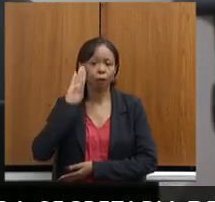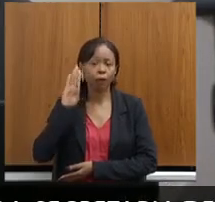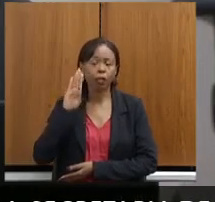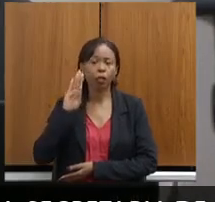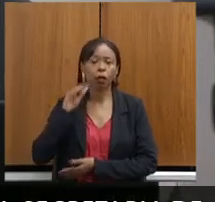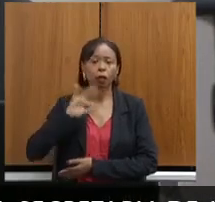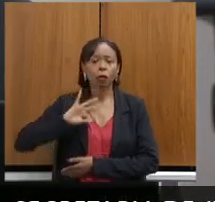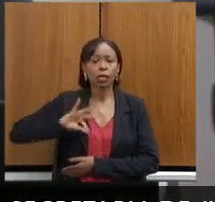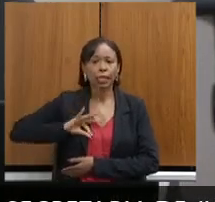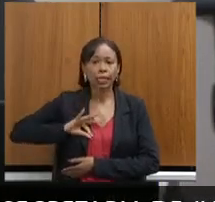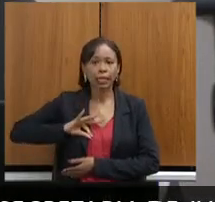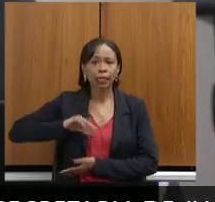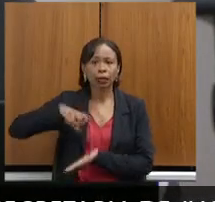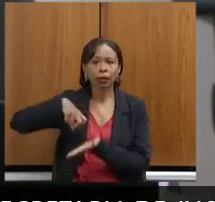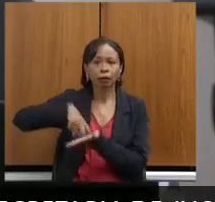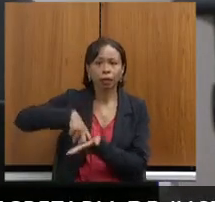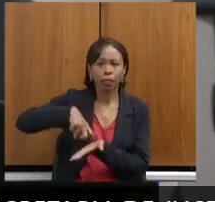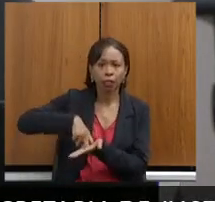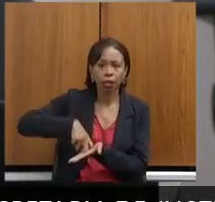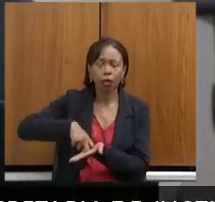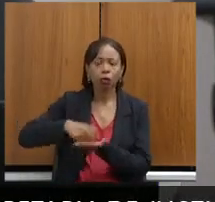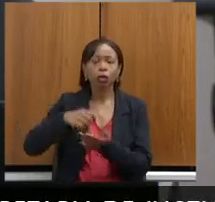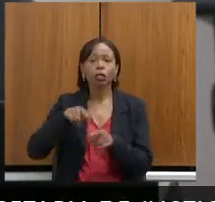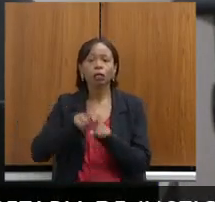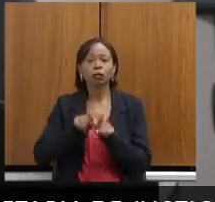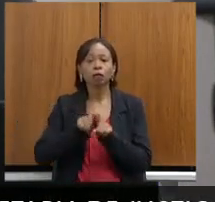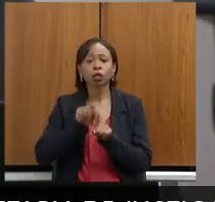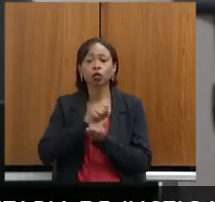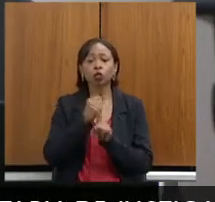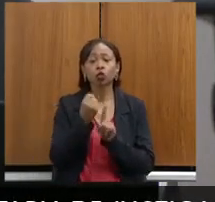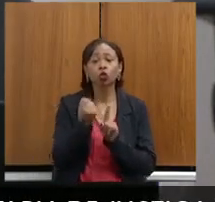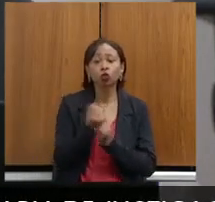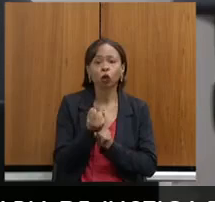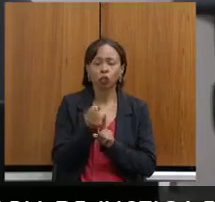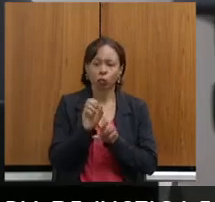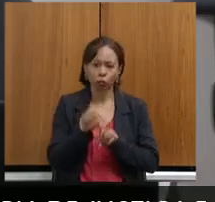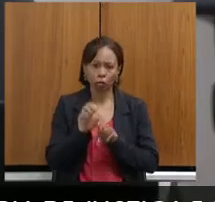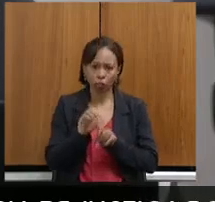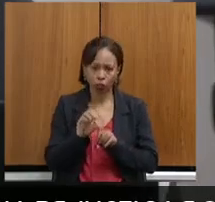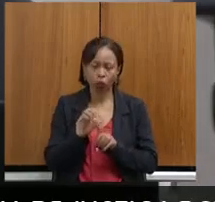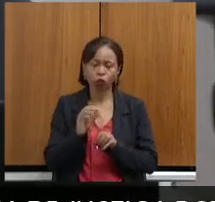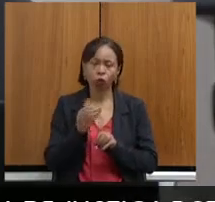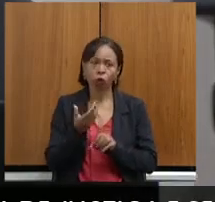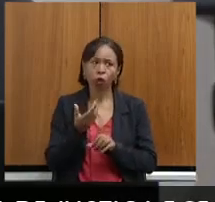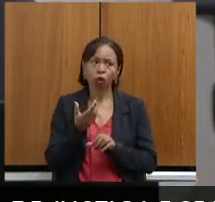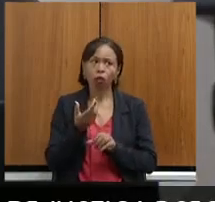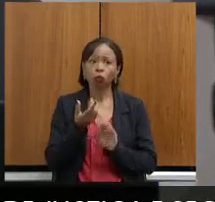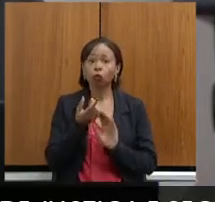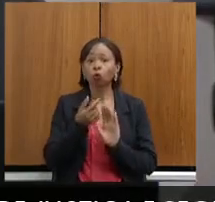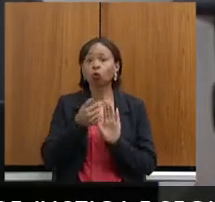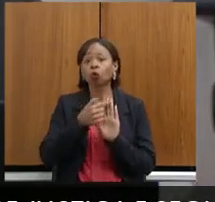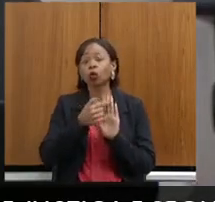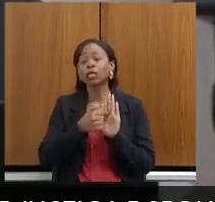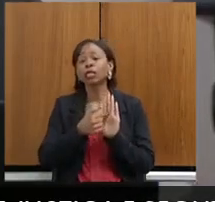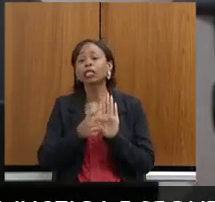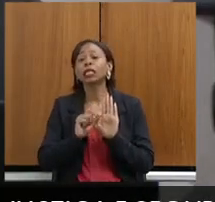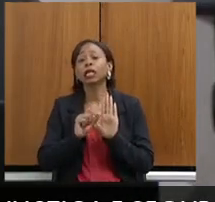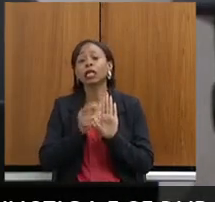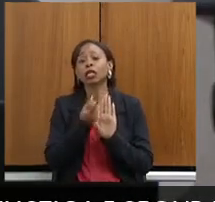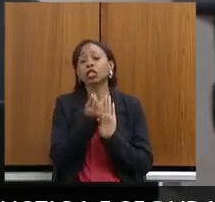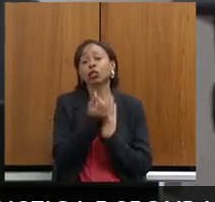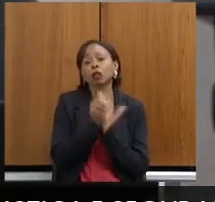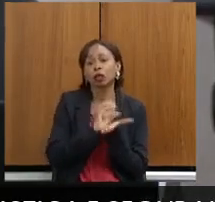penal e socioeducativo é um investimento na rubrika investimento é